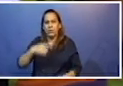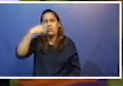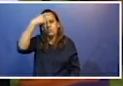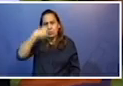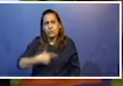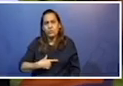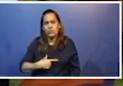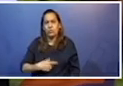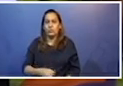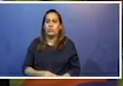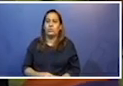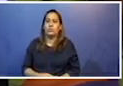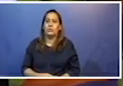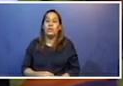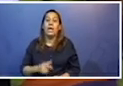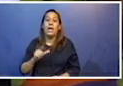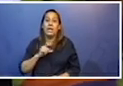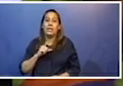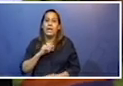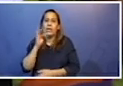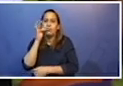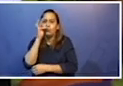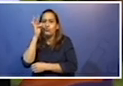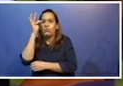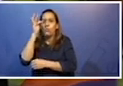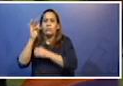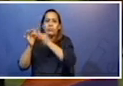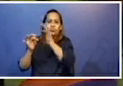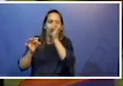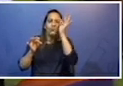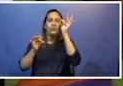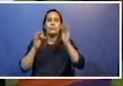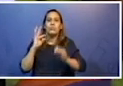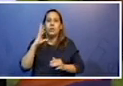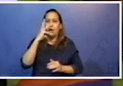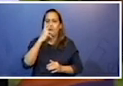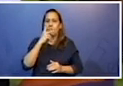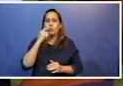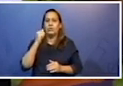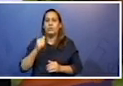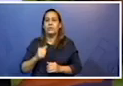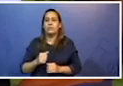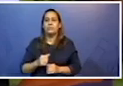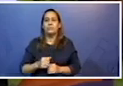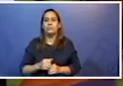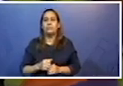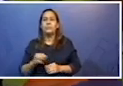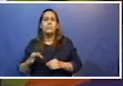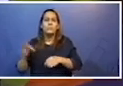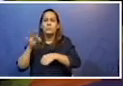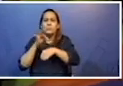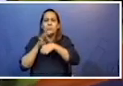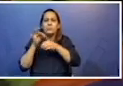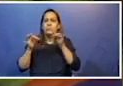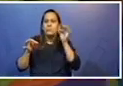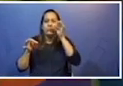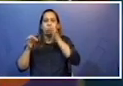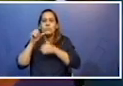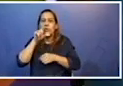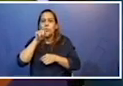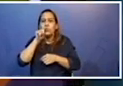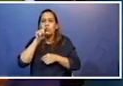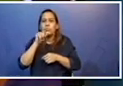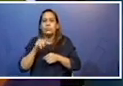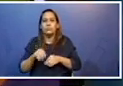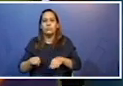humanos. Quando floresce, esse cacto atrai muitos animais polinizadores, como abelhas, beija-flores